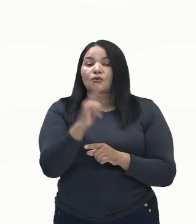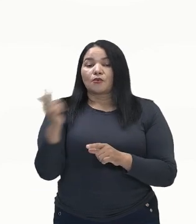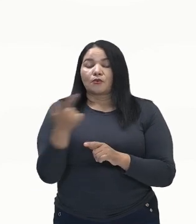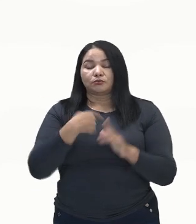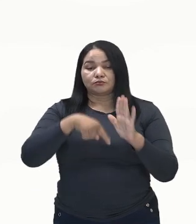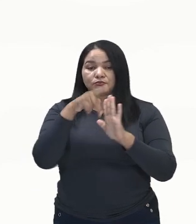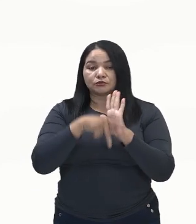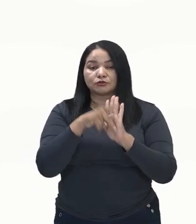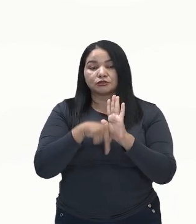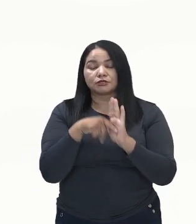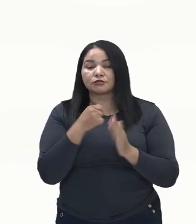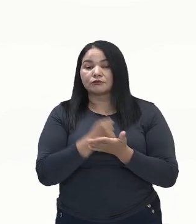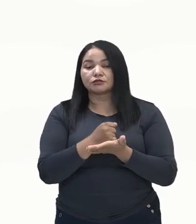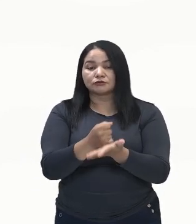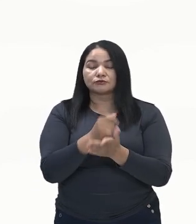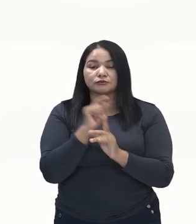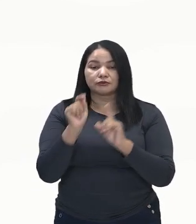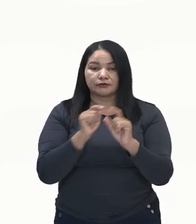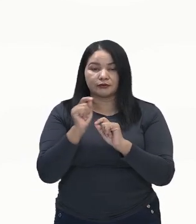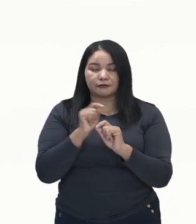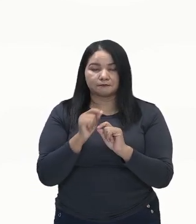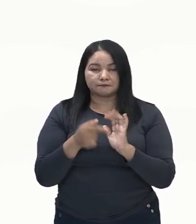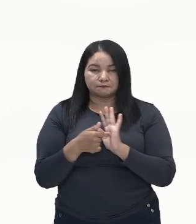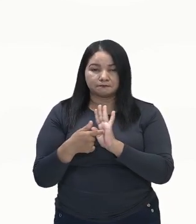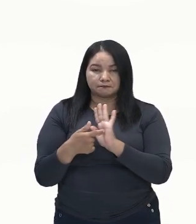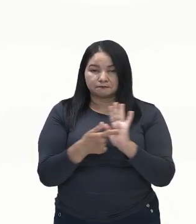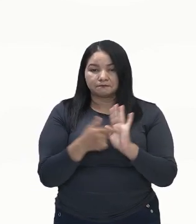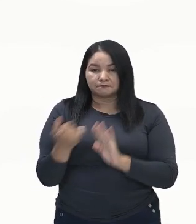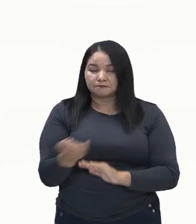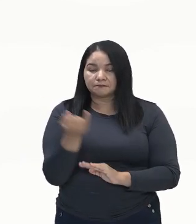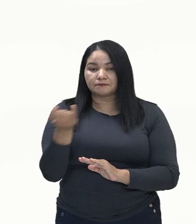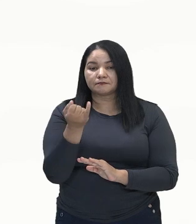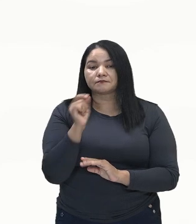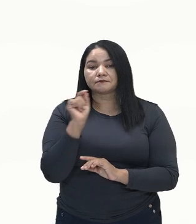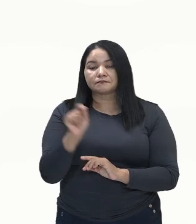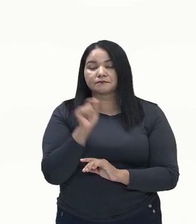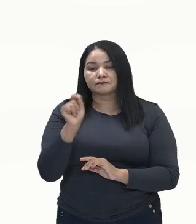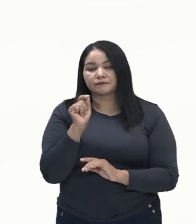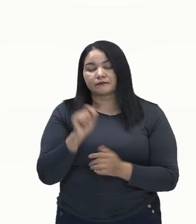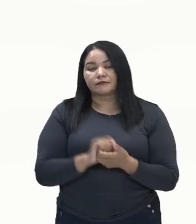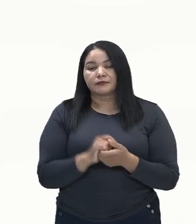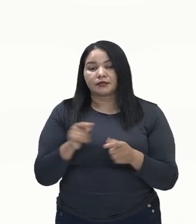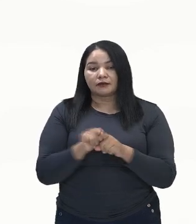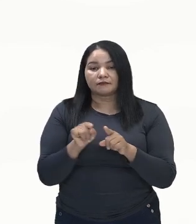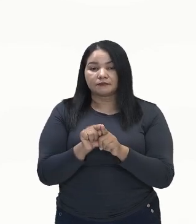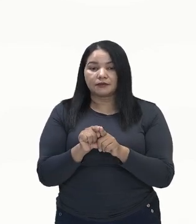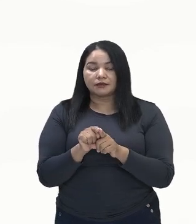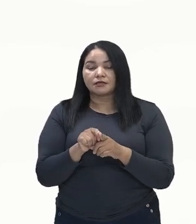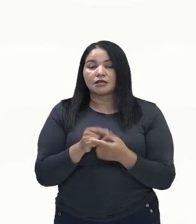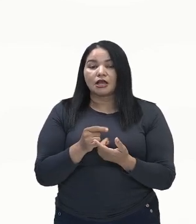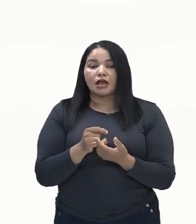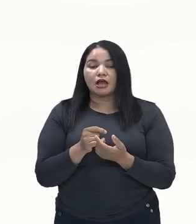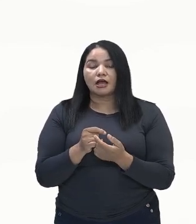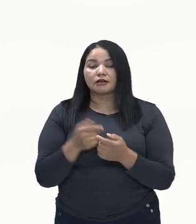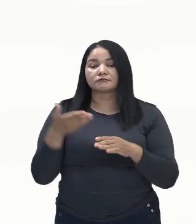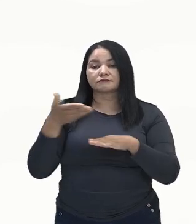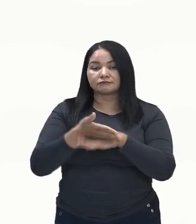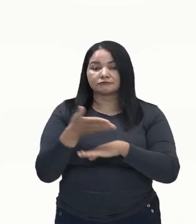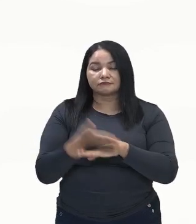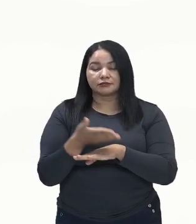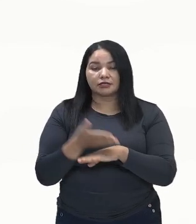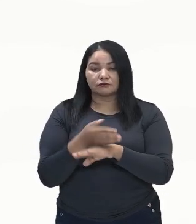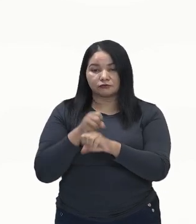trazer aqui para vocês, que é importante mas no quesito de acesso à universidade, à educação